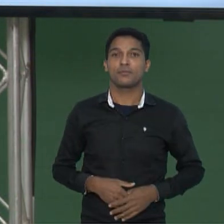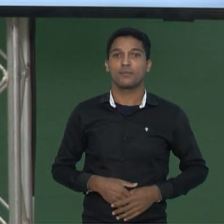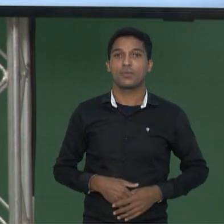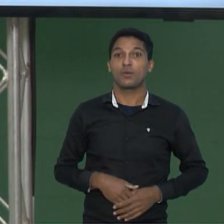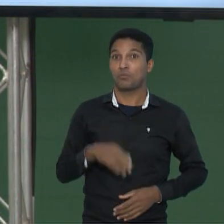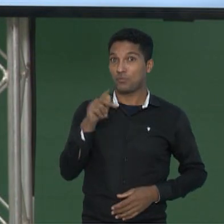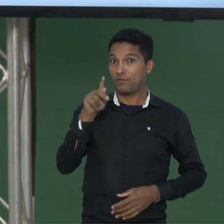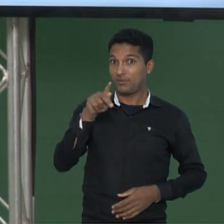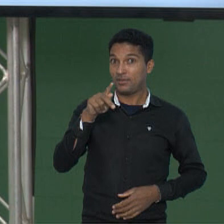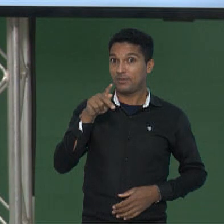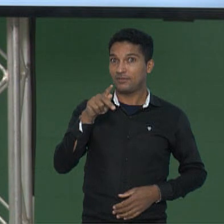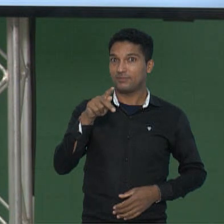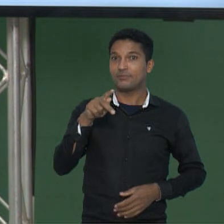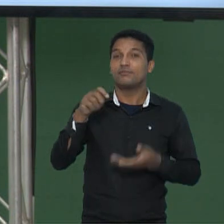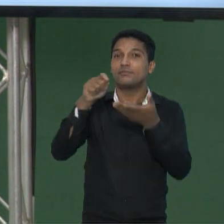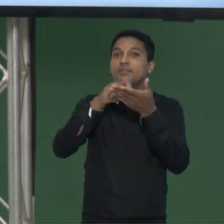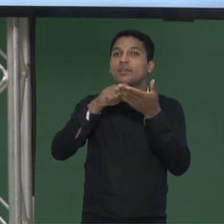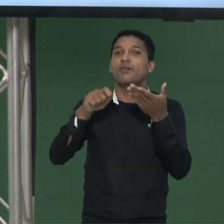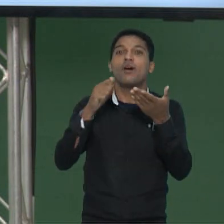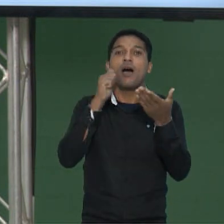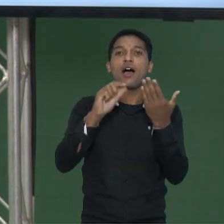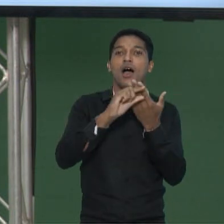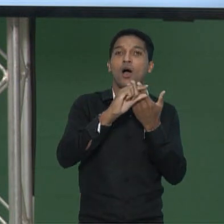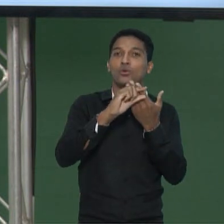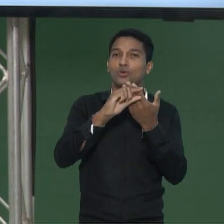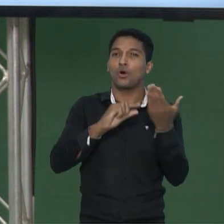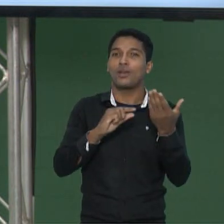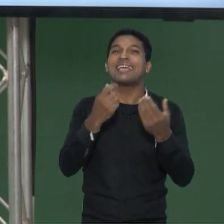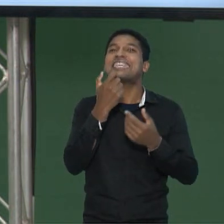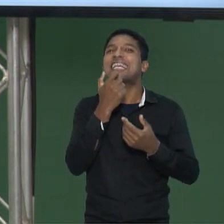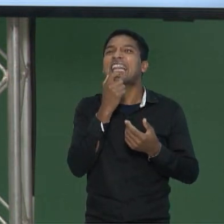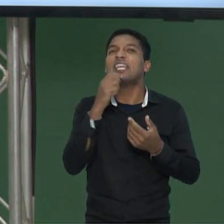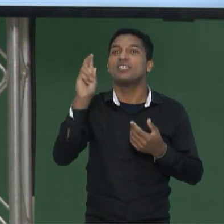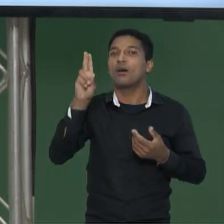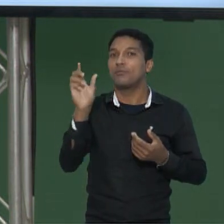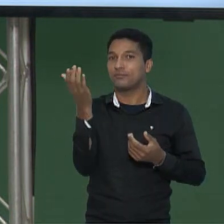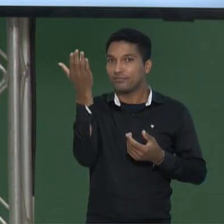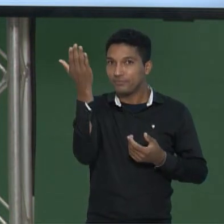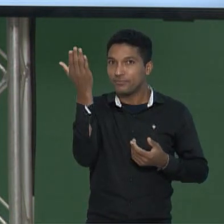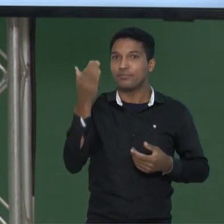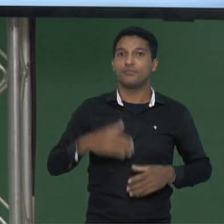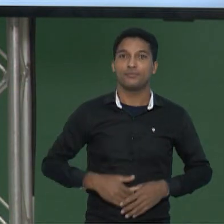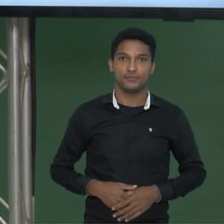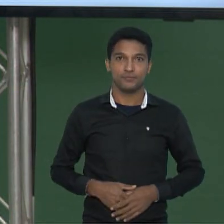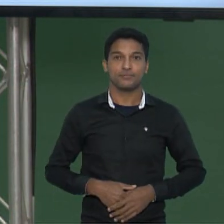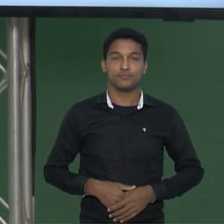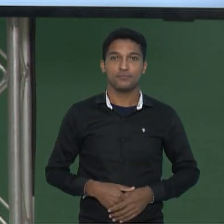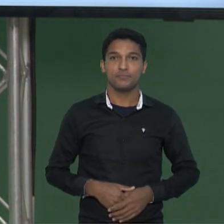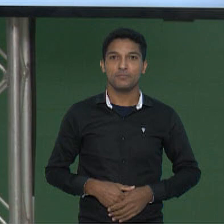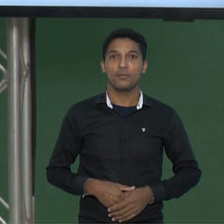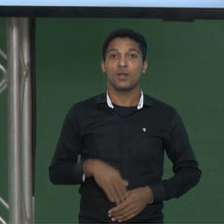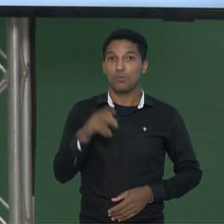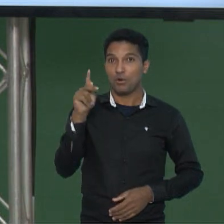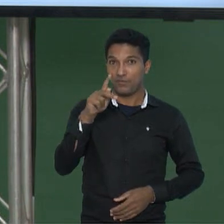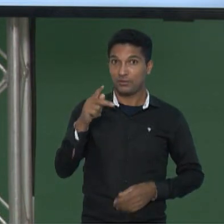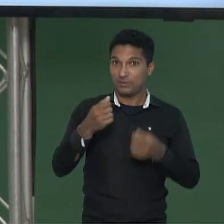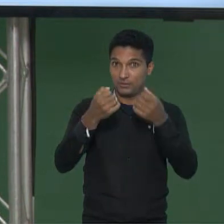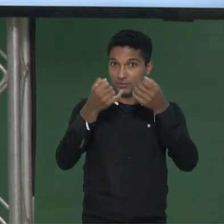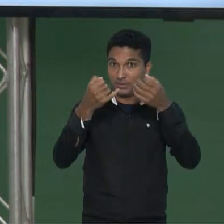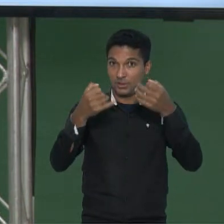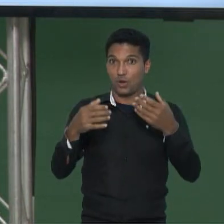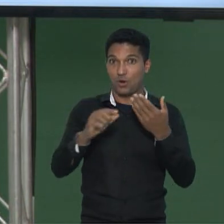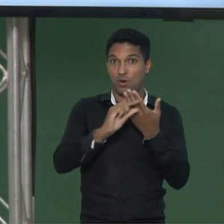quê? Lembram que a gente já viu essa mesma autora na aula anterior? A teacher explicou que o Hoberman é